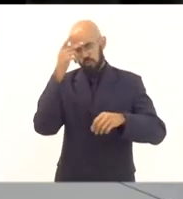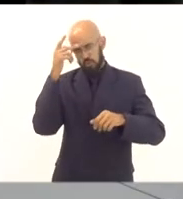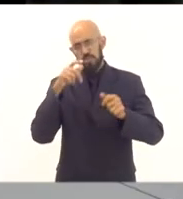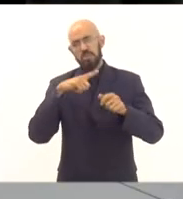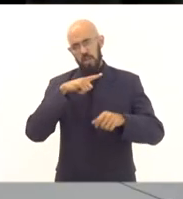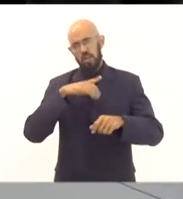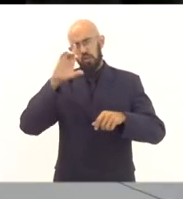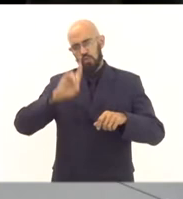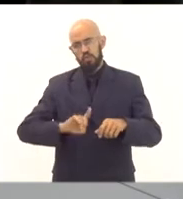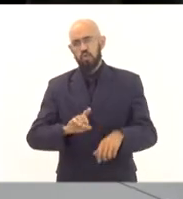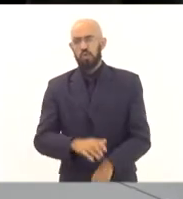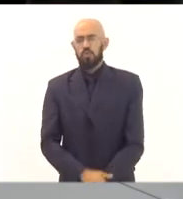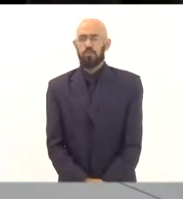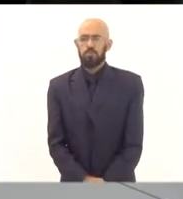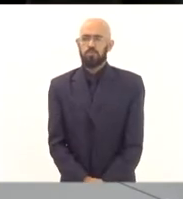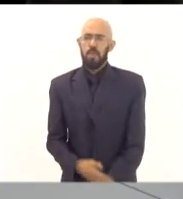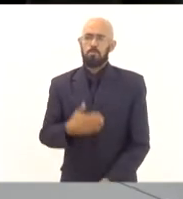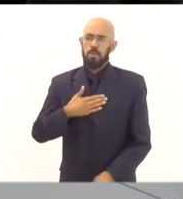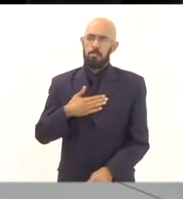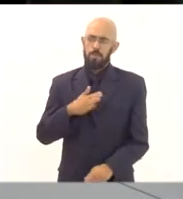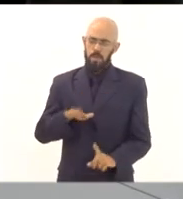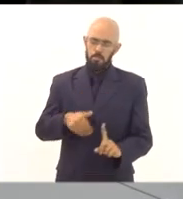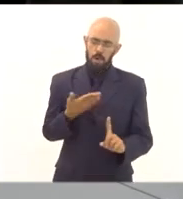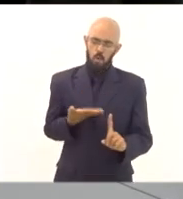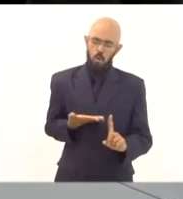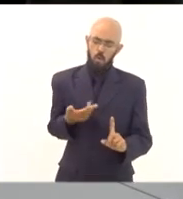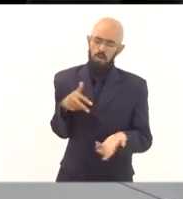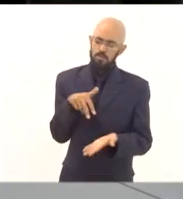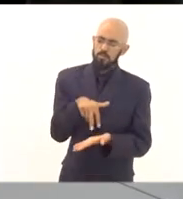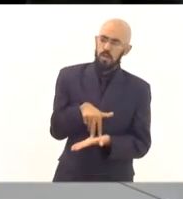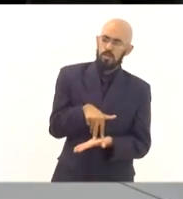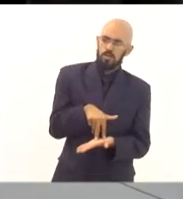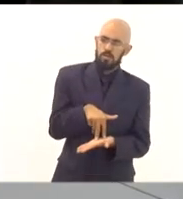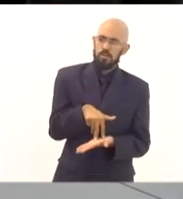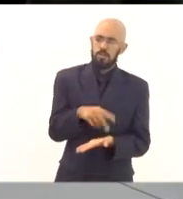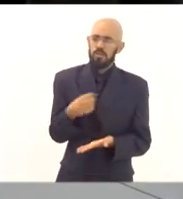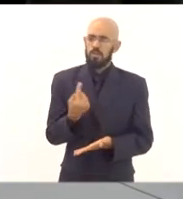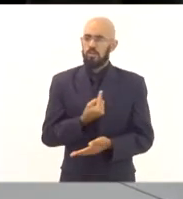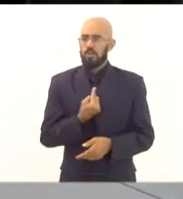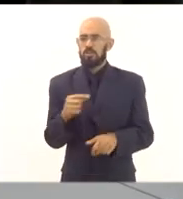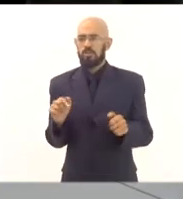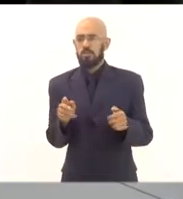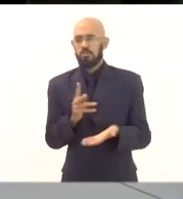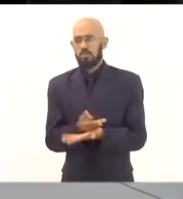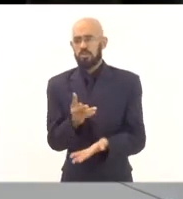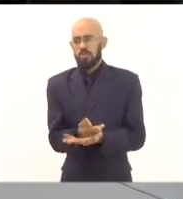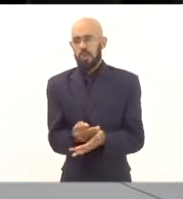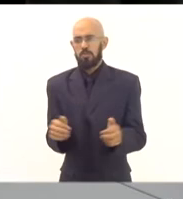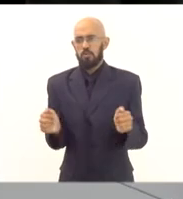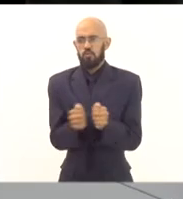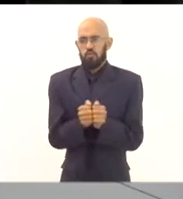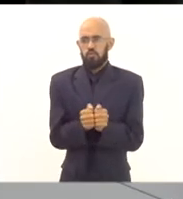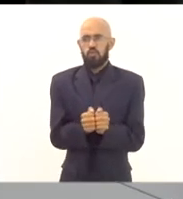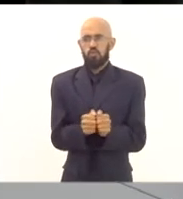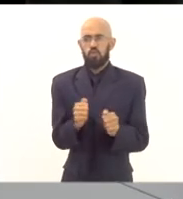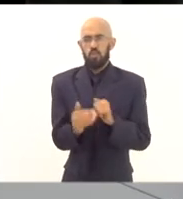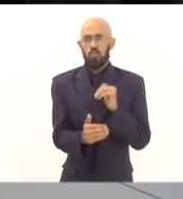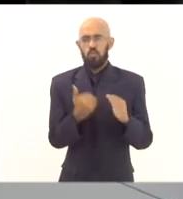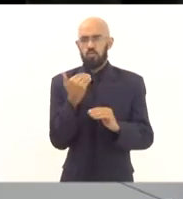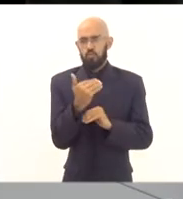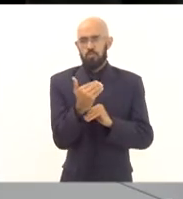é o primeiro É uma honra tá aqui nós estamos constantemente em conjunto com o pessoal do